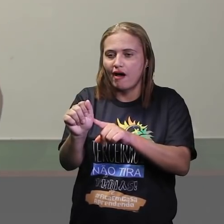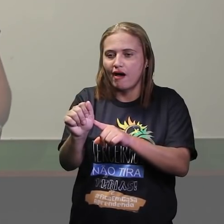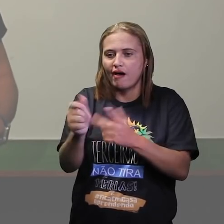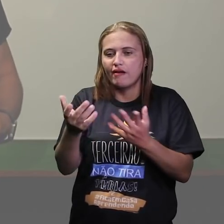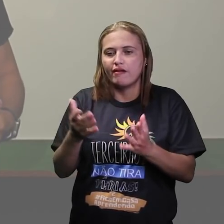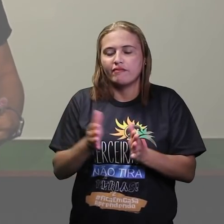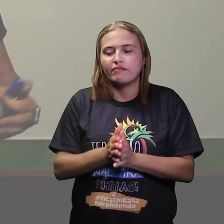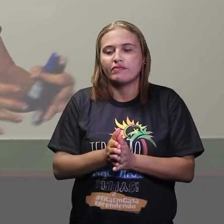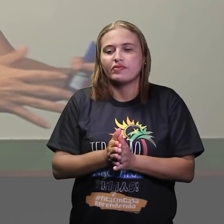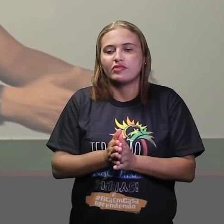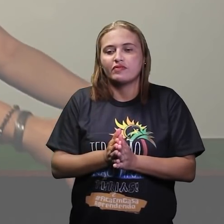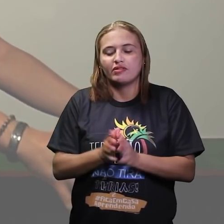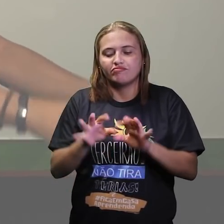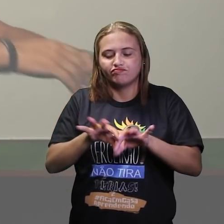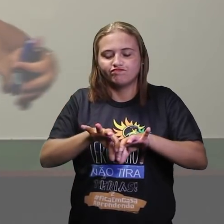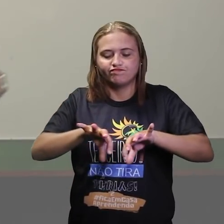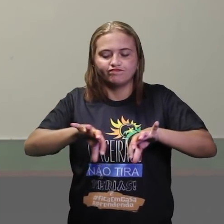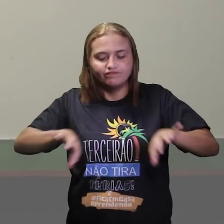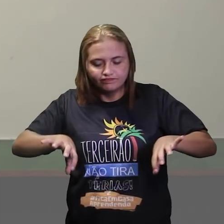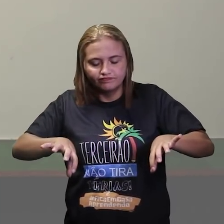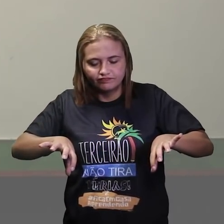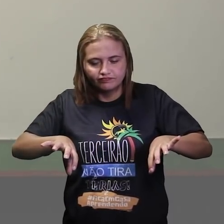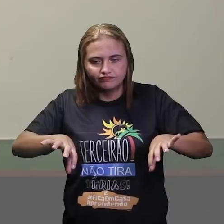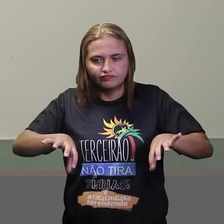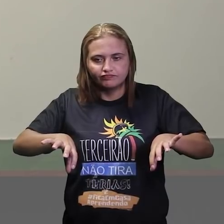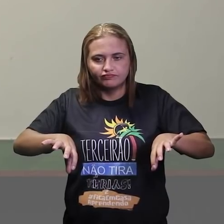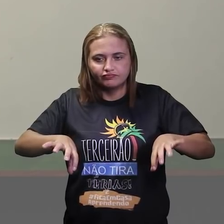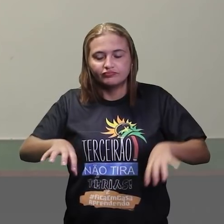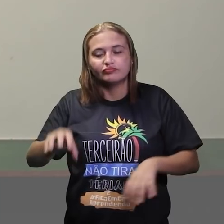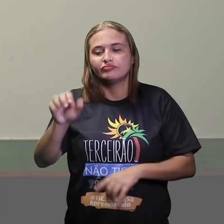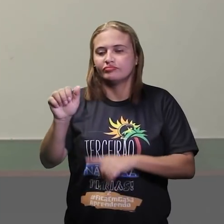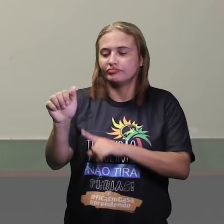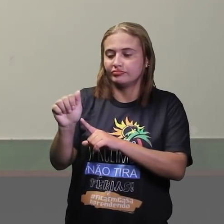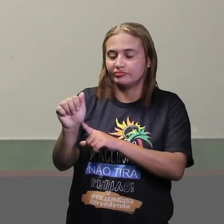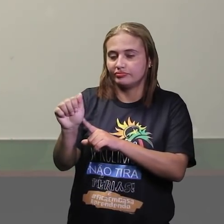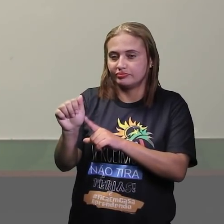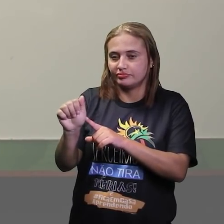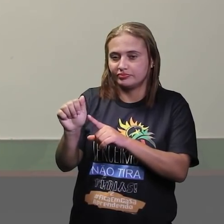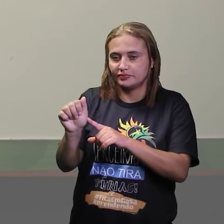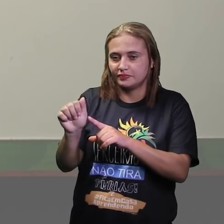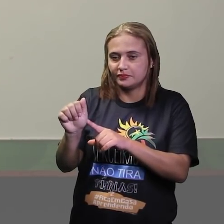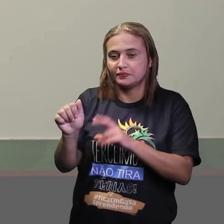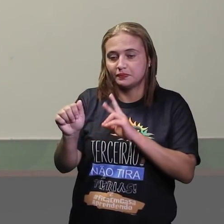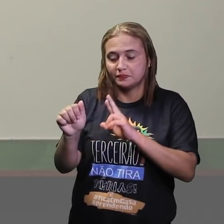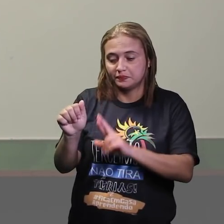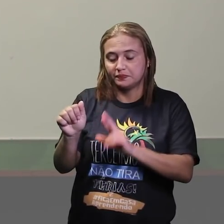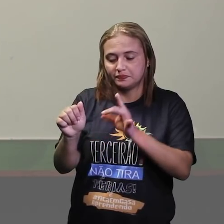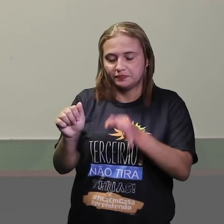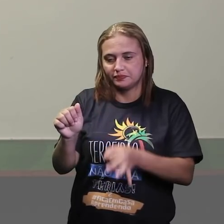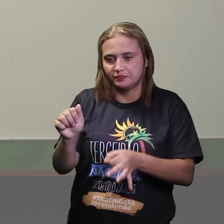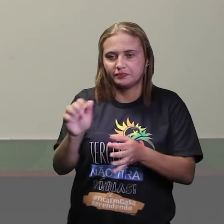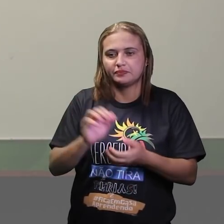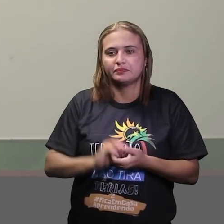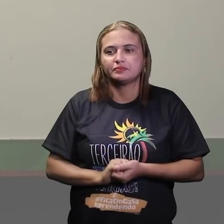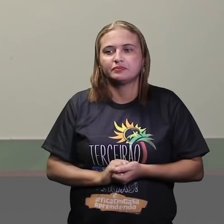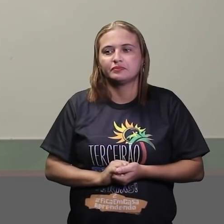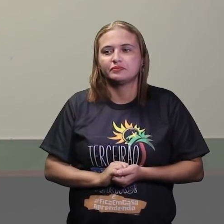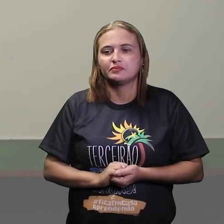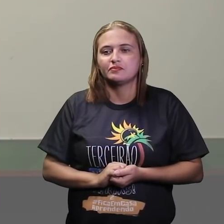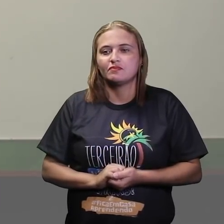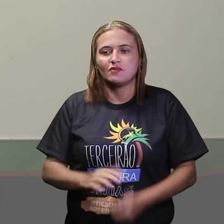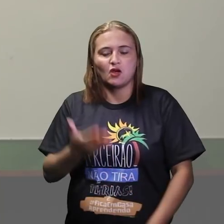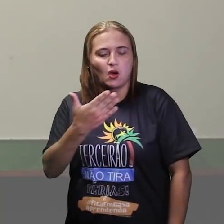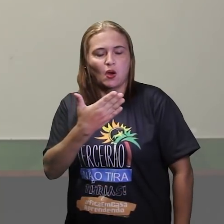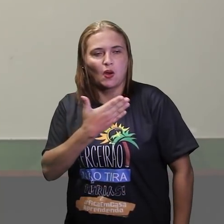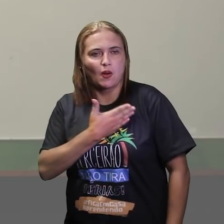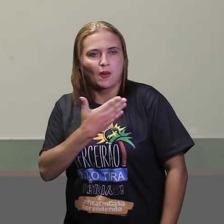do estado de natureza a partir da sociedade civil. Na próxima questão, que nós temos aí é sobre o nosso amigo John Locke,